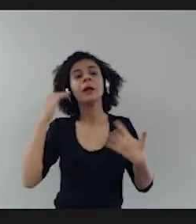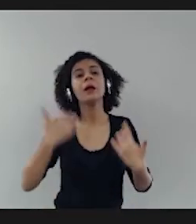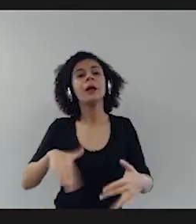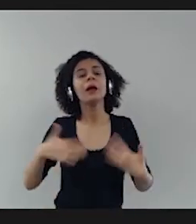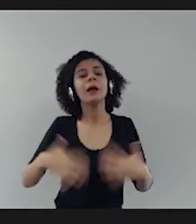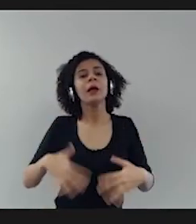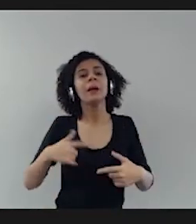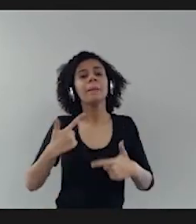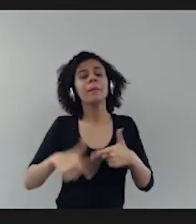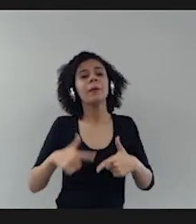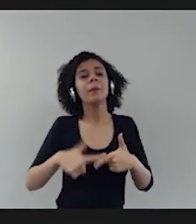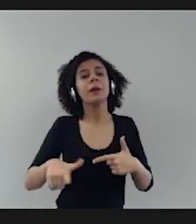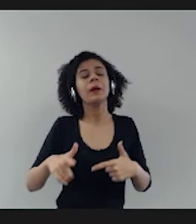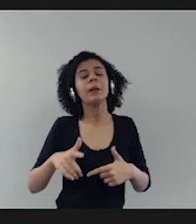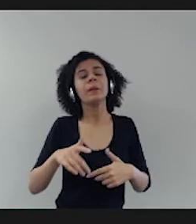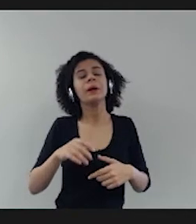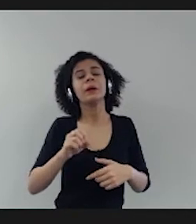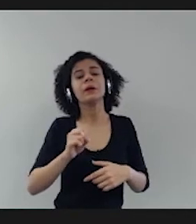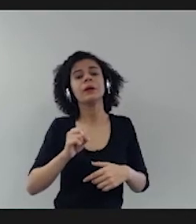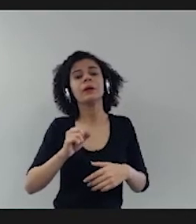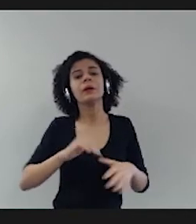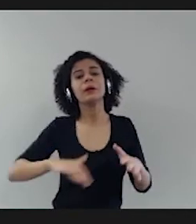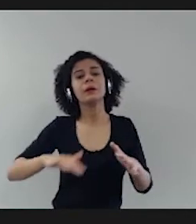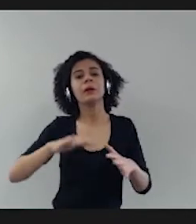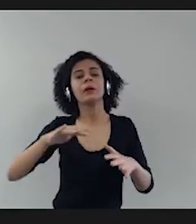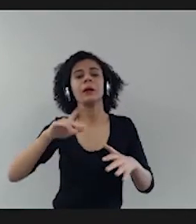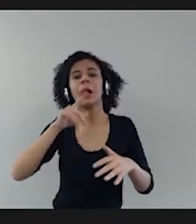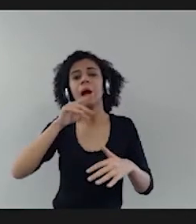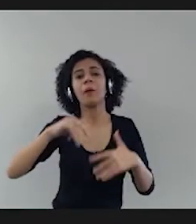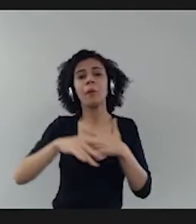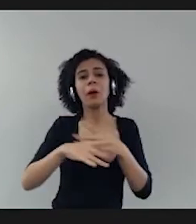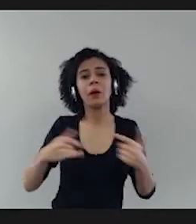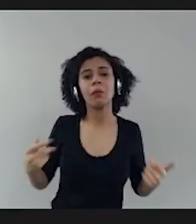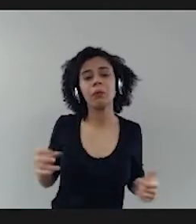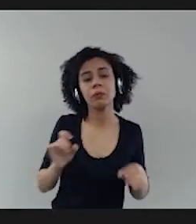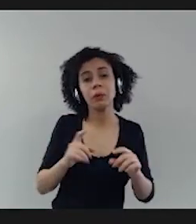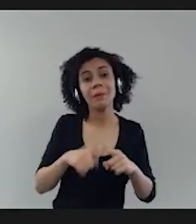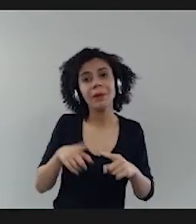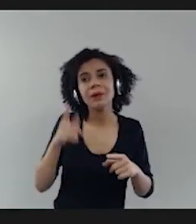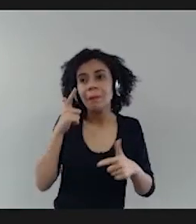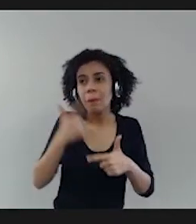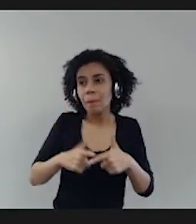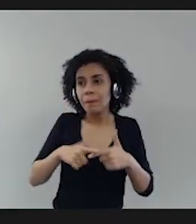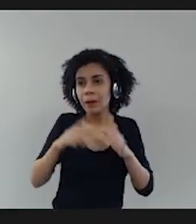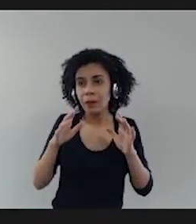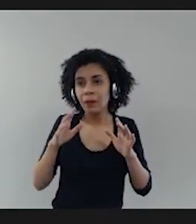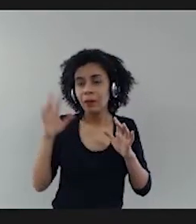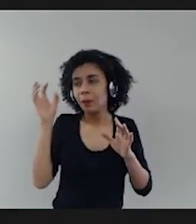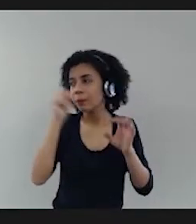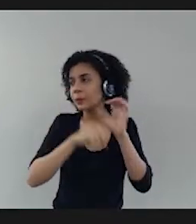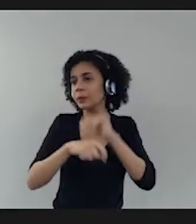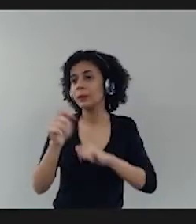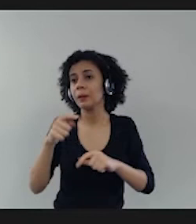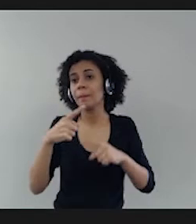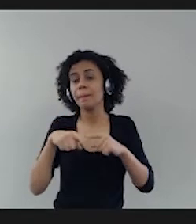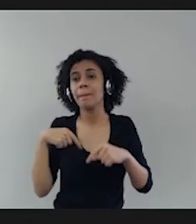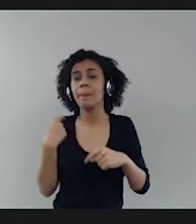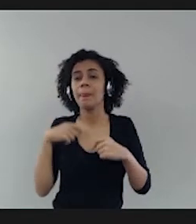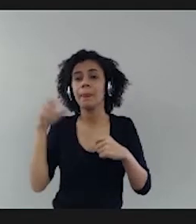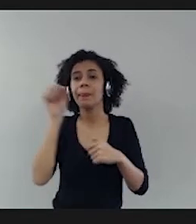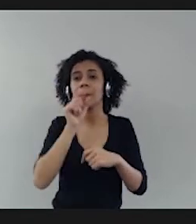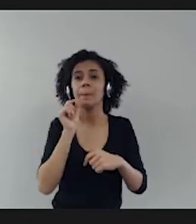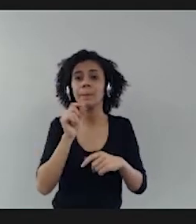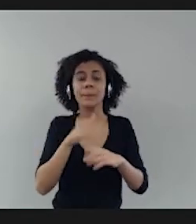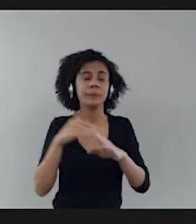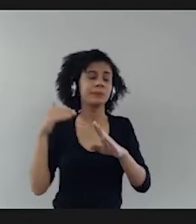sanitárias, então nós vemos que as cidades reagem a essas crises, elas aprendem com essas crises. O que nós temos que aprender com essa